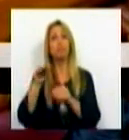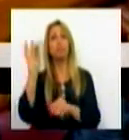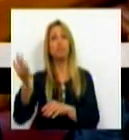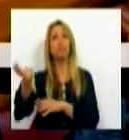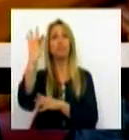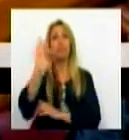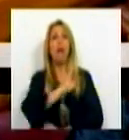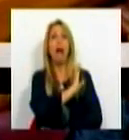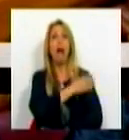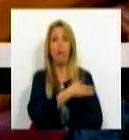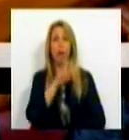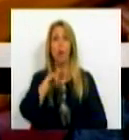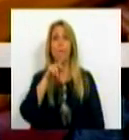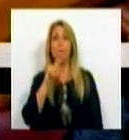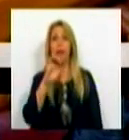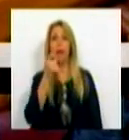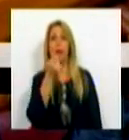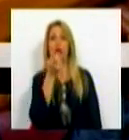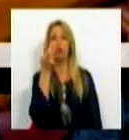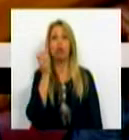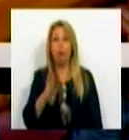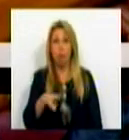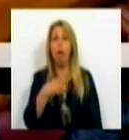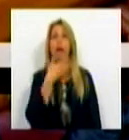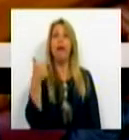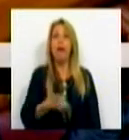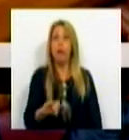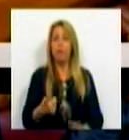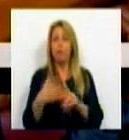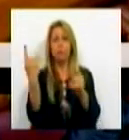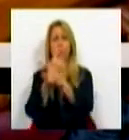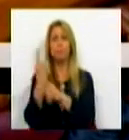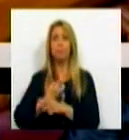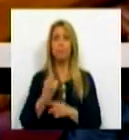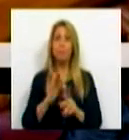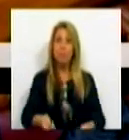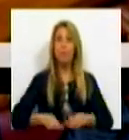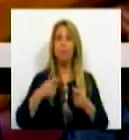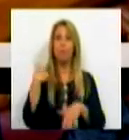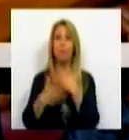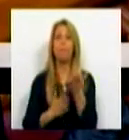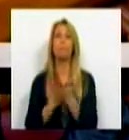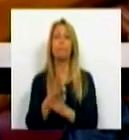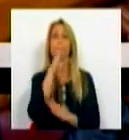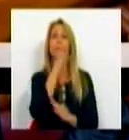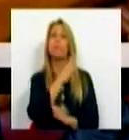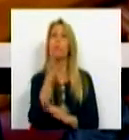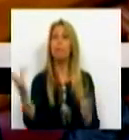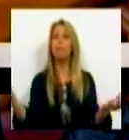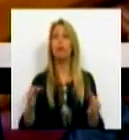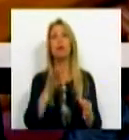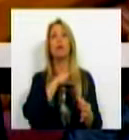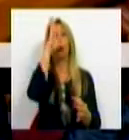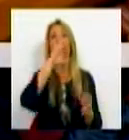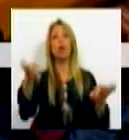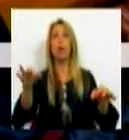Évora e vários outros grandes eventos e investimentos a continuarem a concretizarem-se e a continuarem a negociar